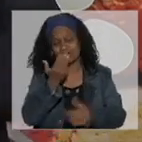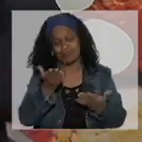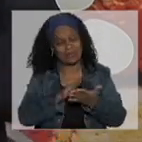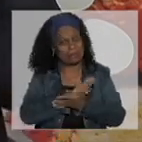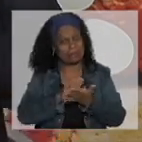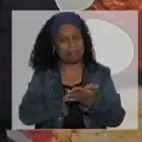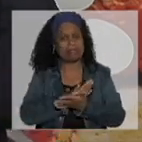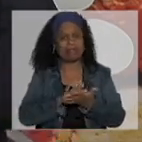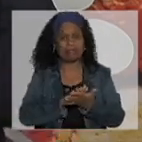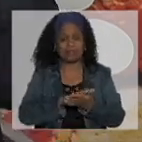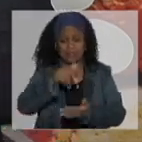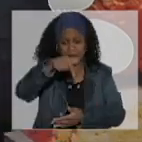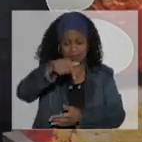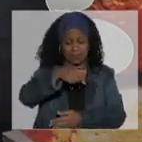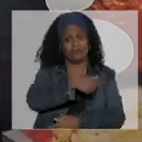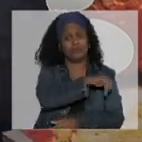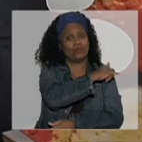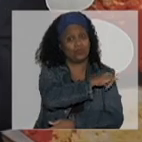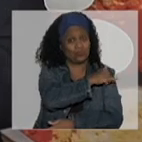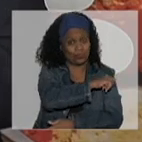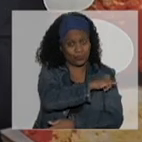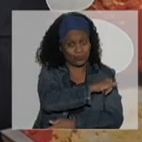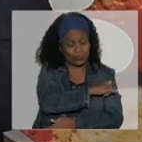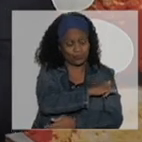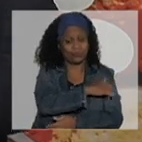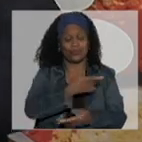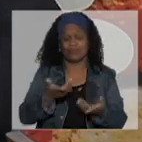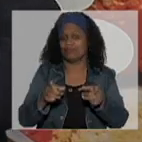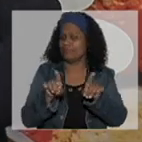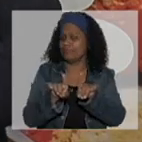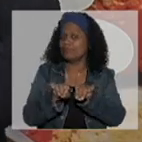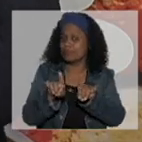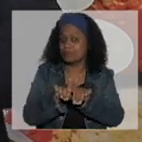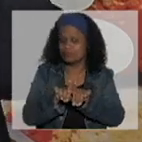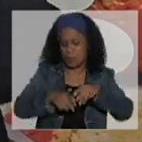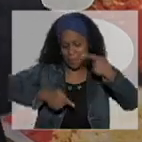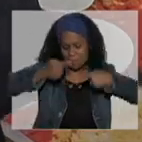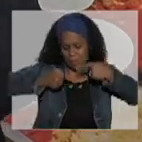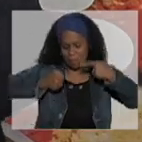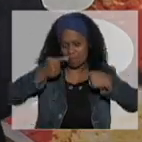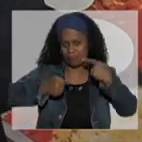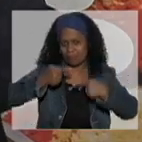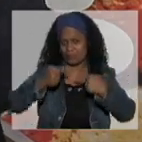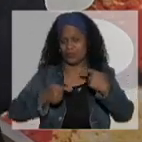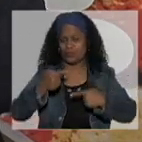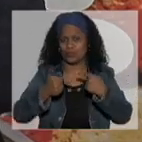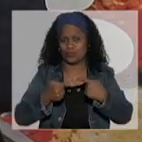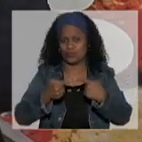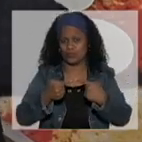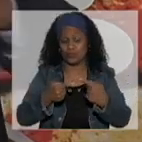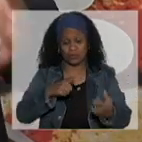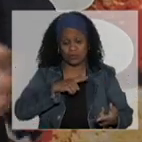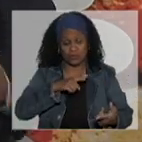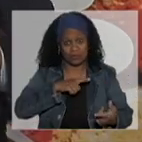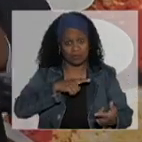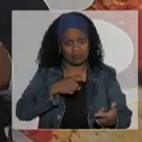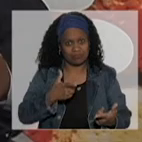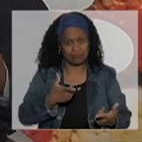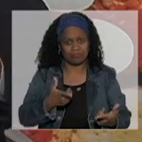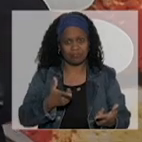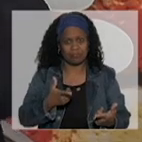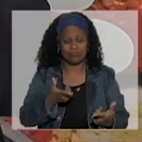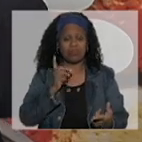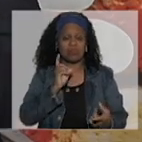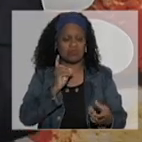dramático ainda mais dramática no rio de janeiro a gente falava em off a dispensar o programa né essas políticas é recessivas e